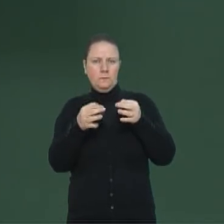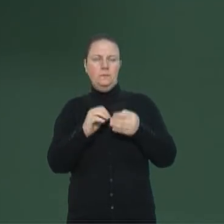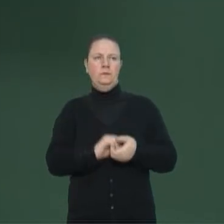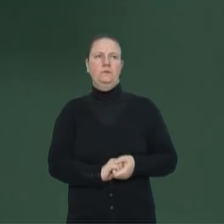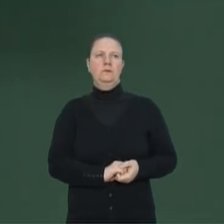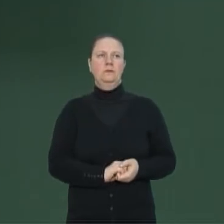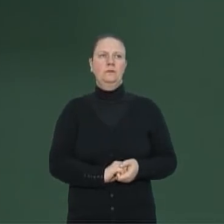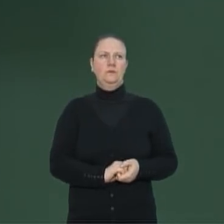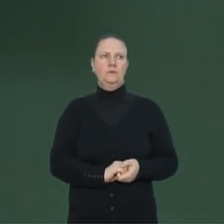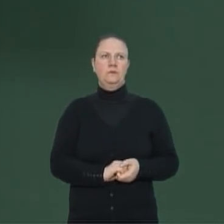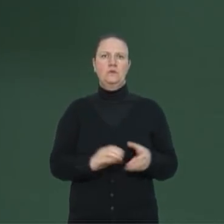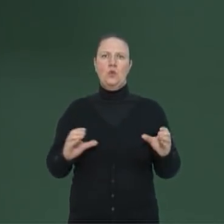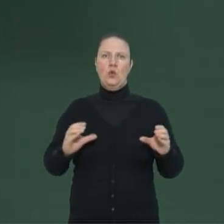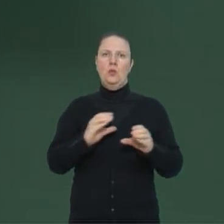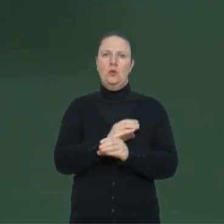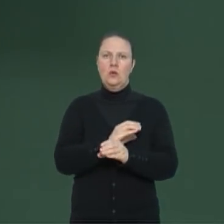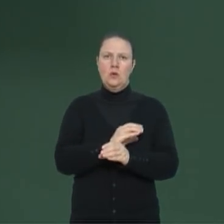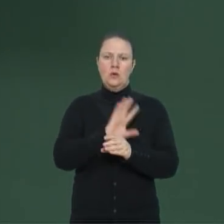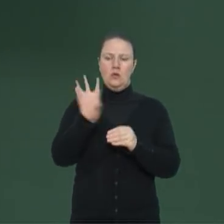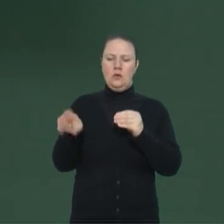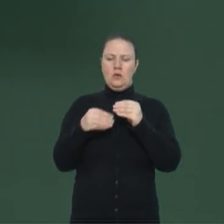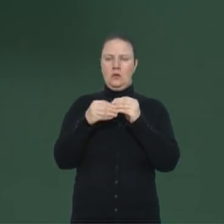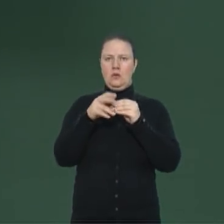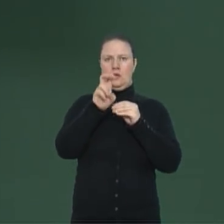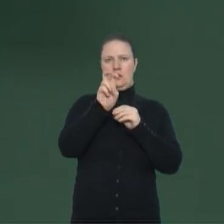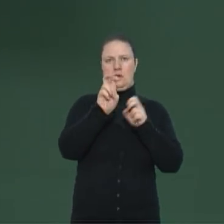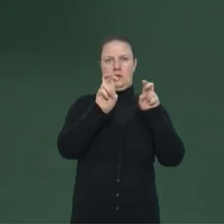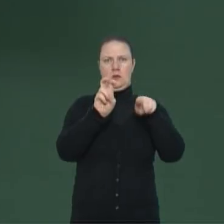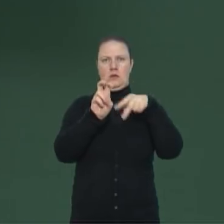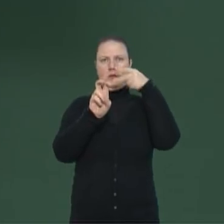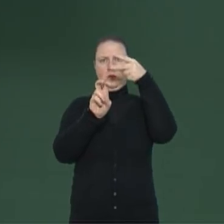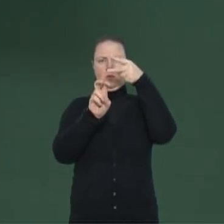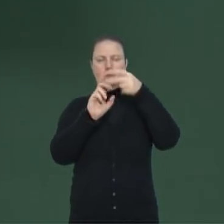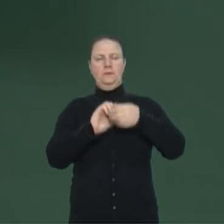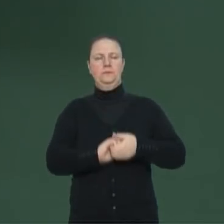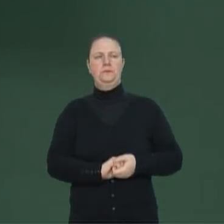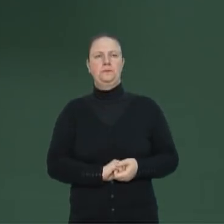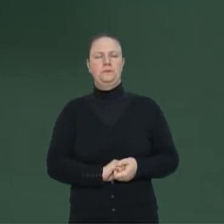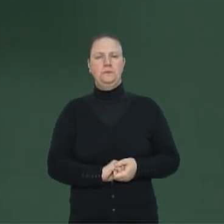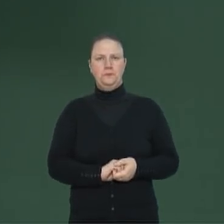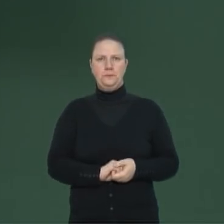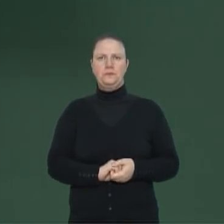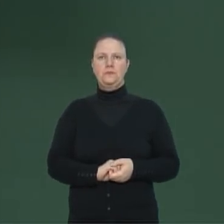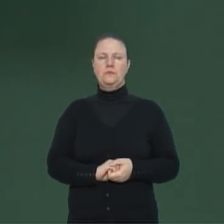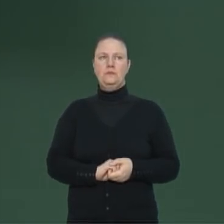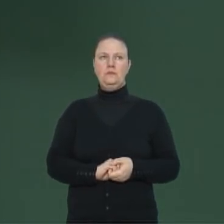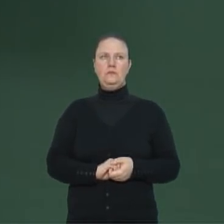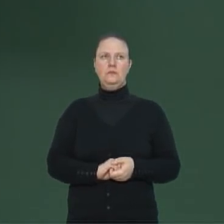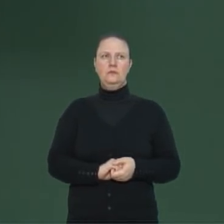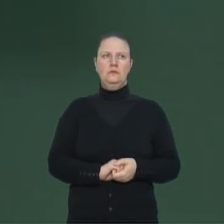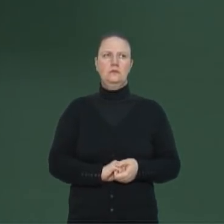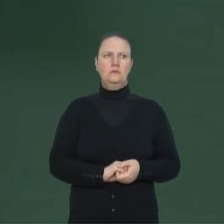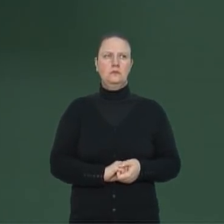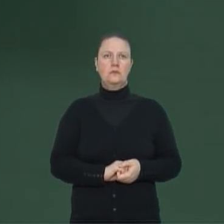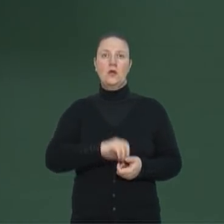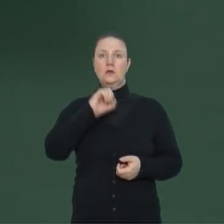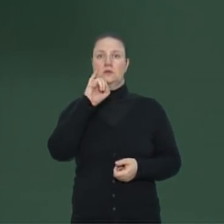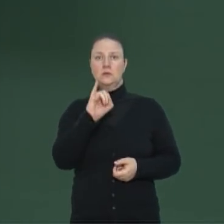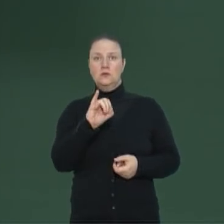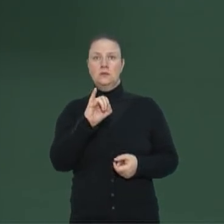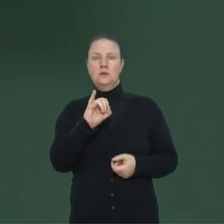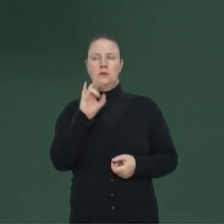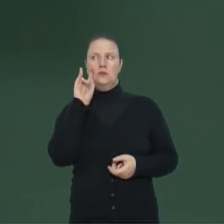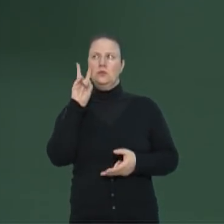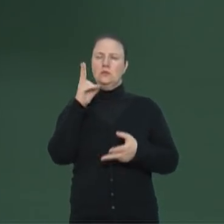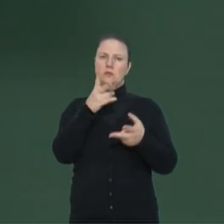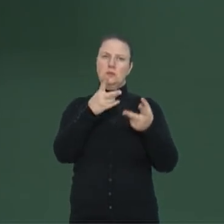né? Completei o quadrado acrescentando esses 5 ao quadrado aí, ok? Se eu fiz isso, eu